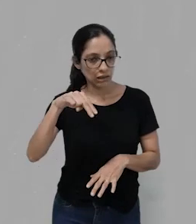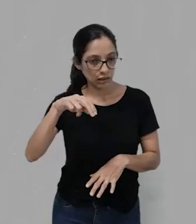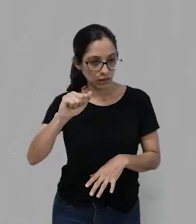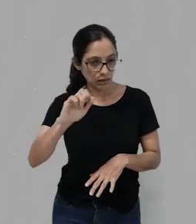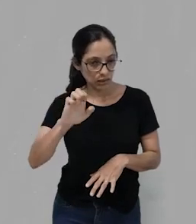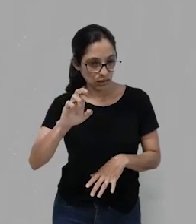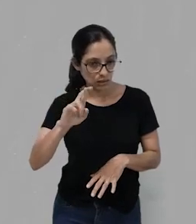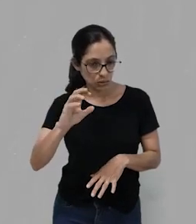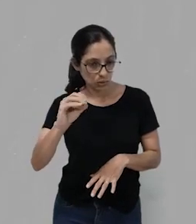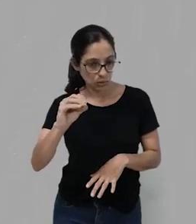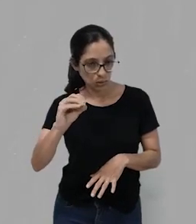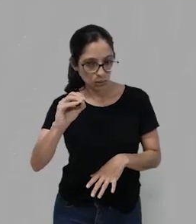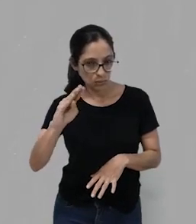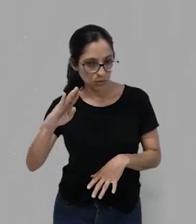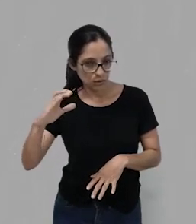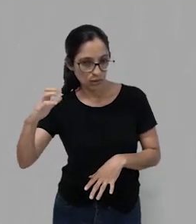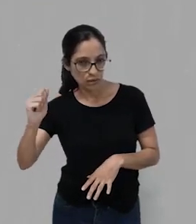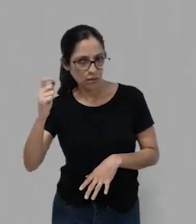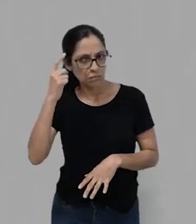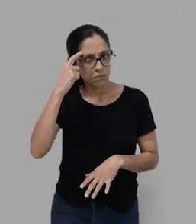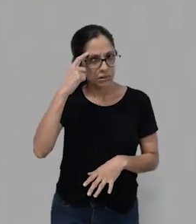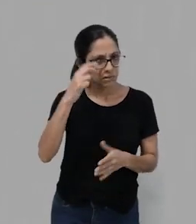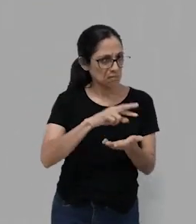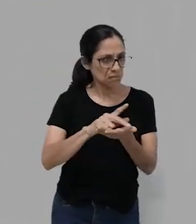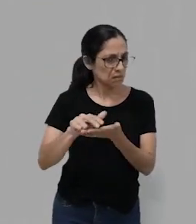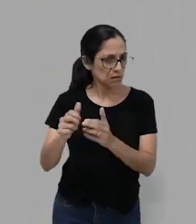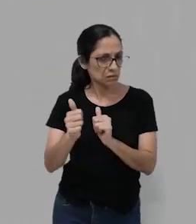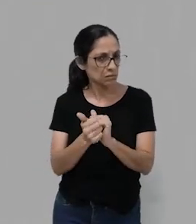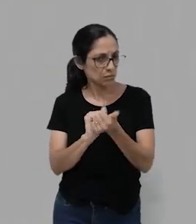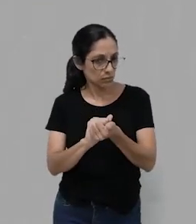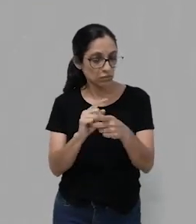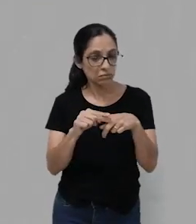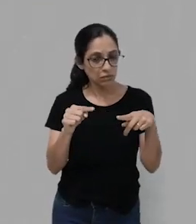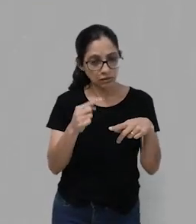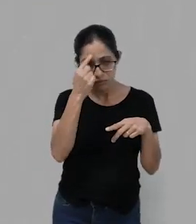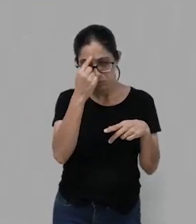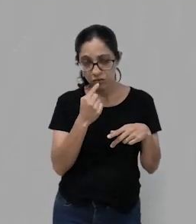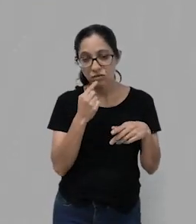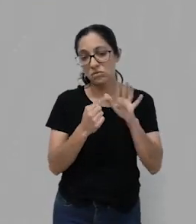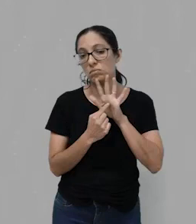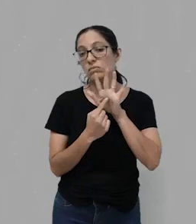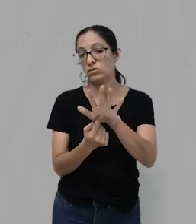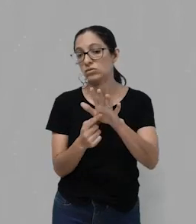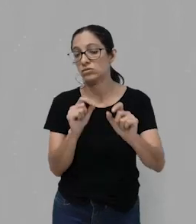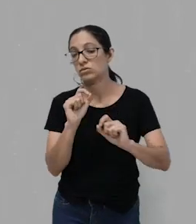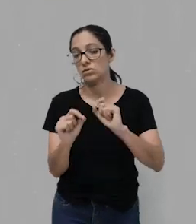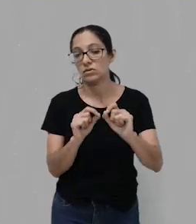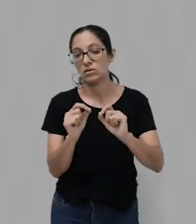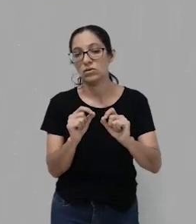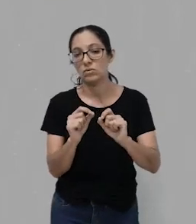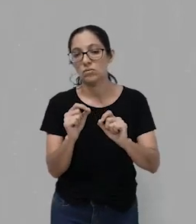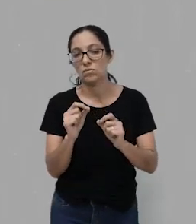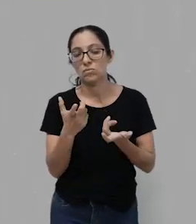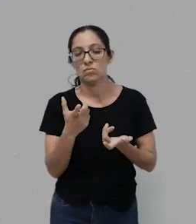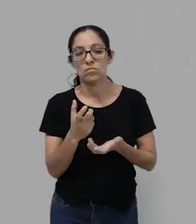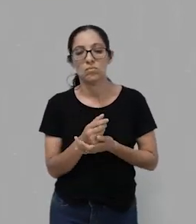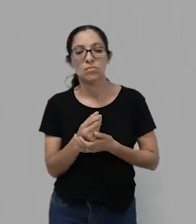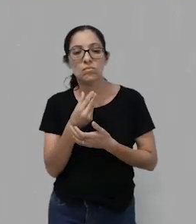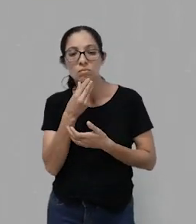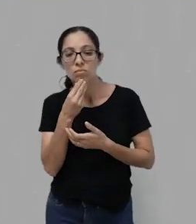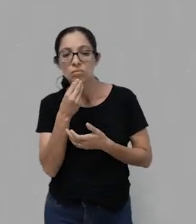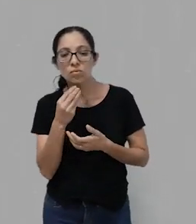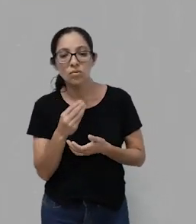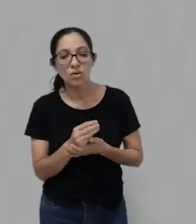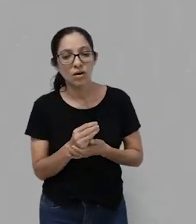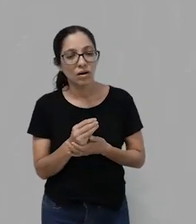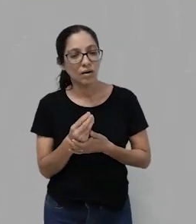de Usain Bolt, por exemplo, que é o atleta aí recordista mundial dos 100 metros rasos aí. Então, o Usain Bolt,